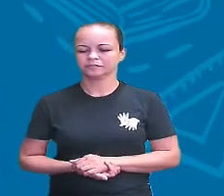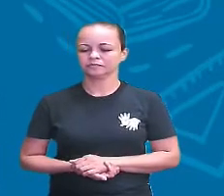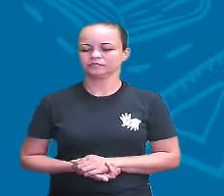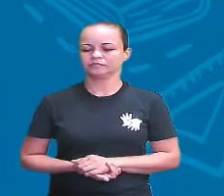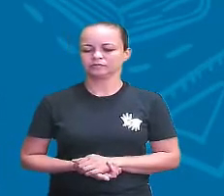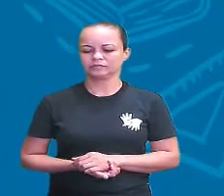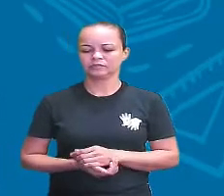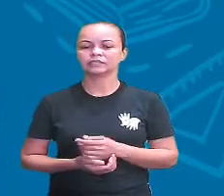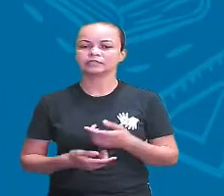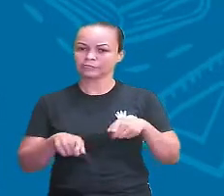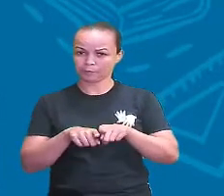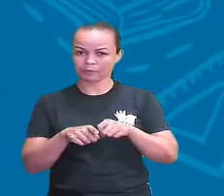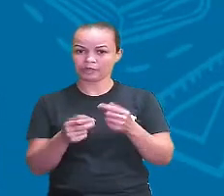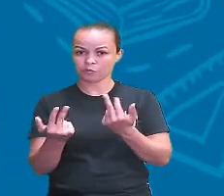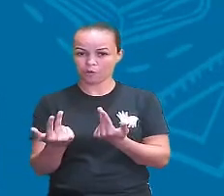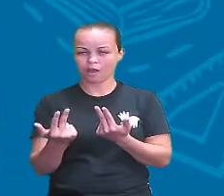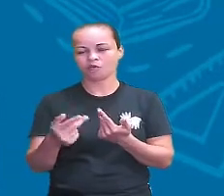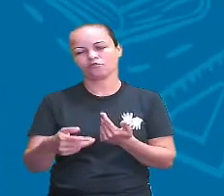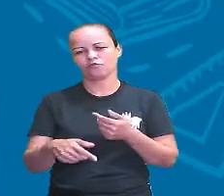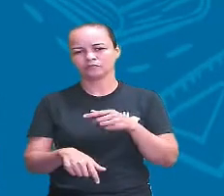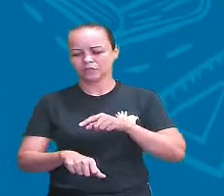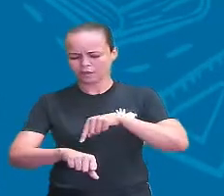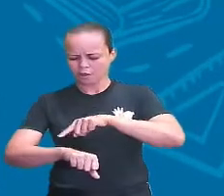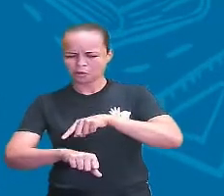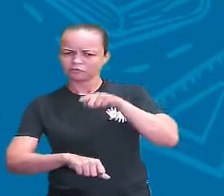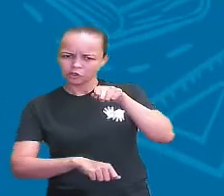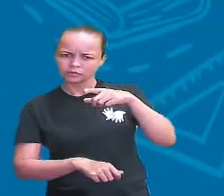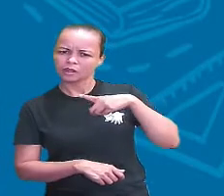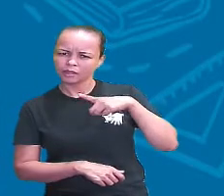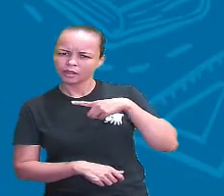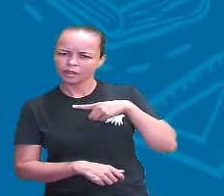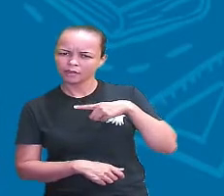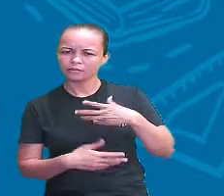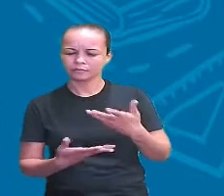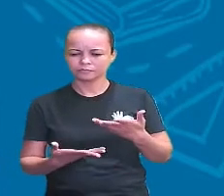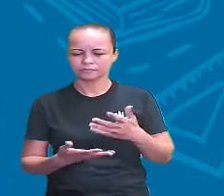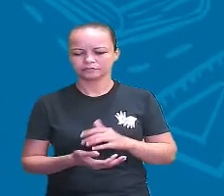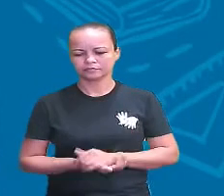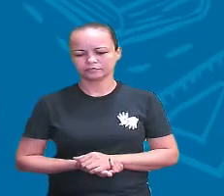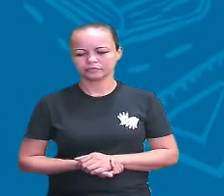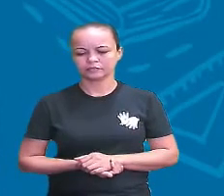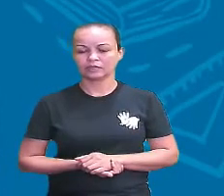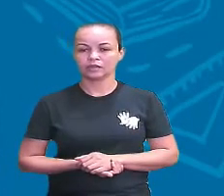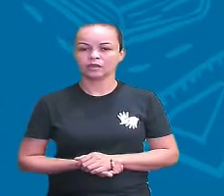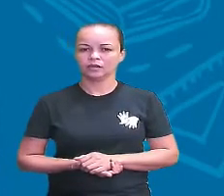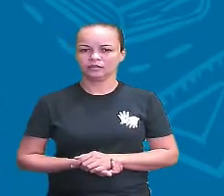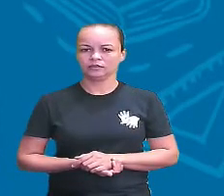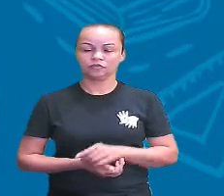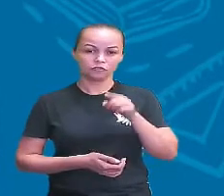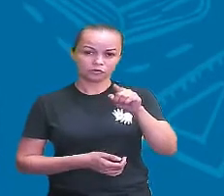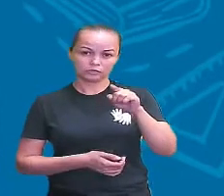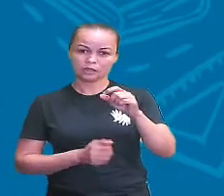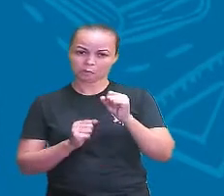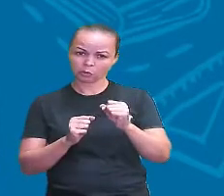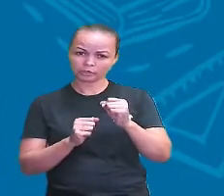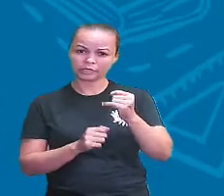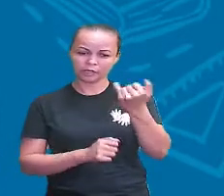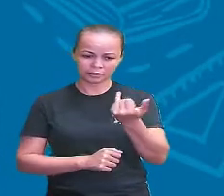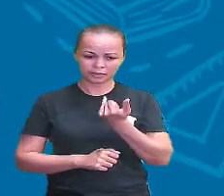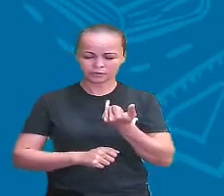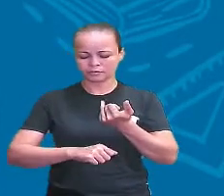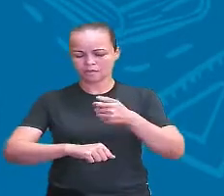time? Você tem horas? Could you tell me the time? Você poderia me dizer as horas? Então nota, eu tive